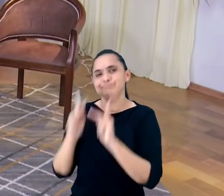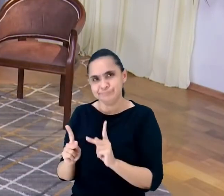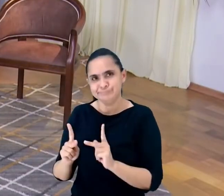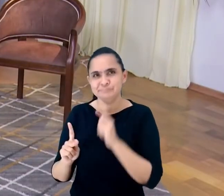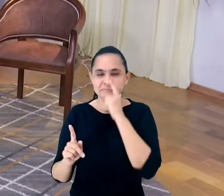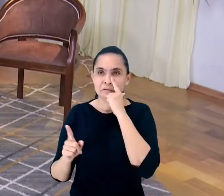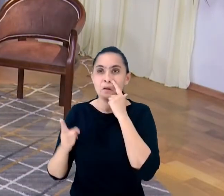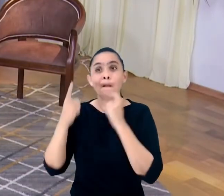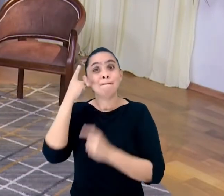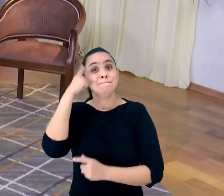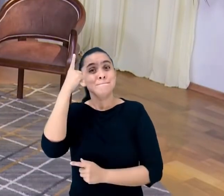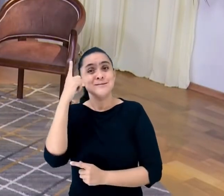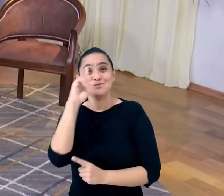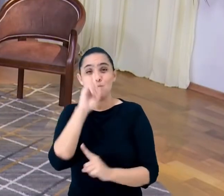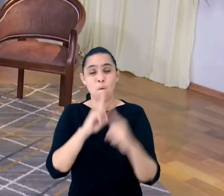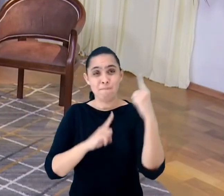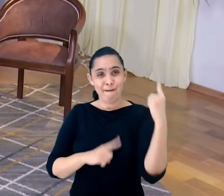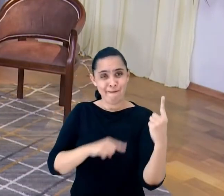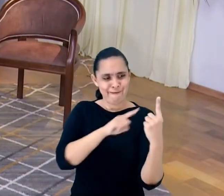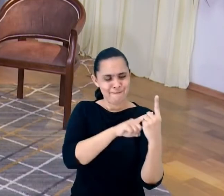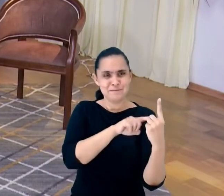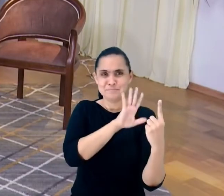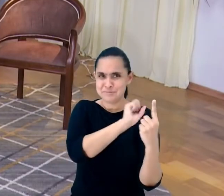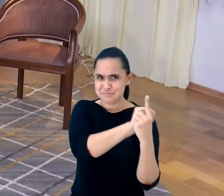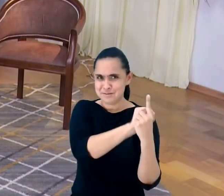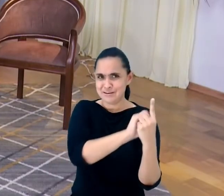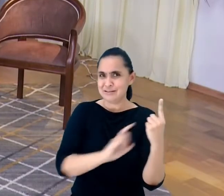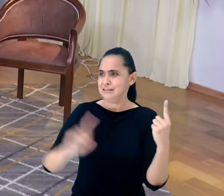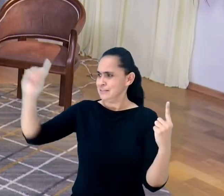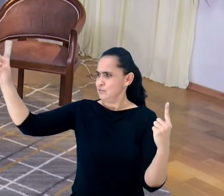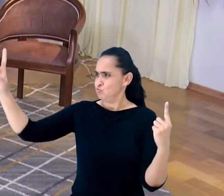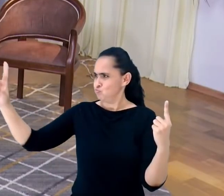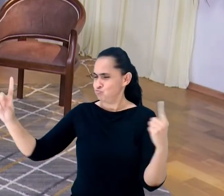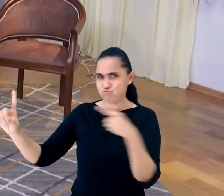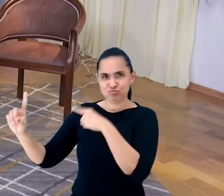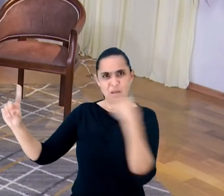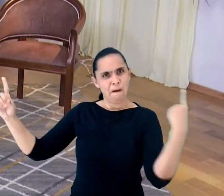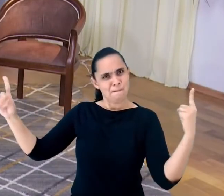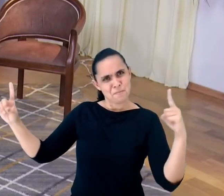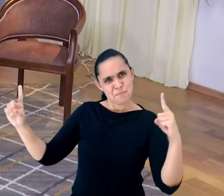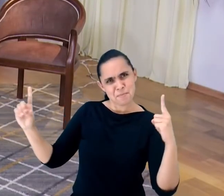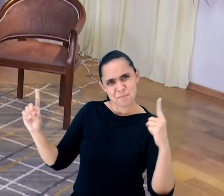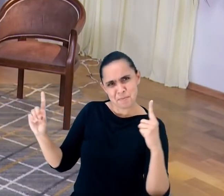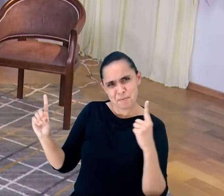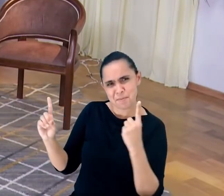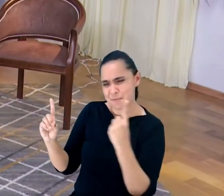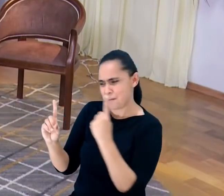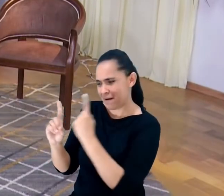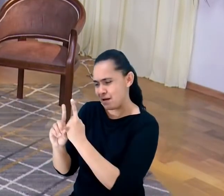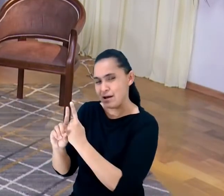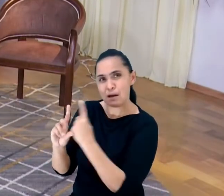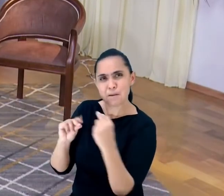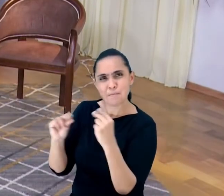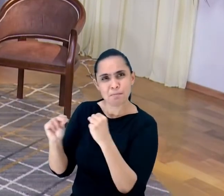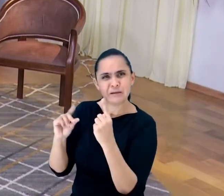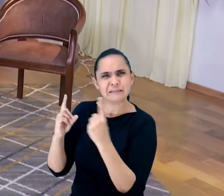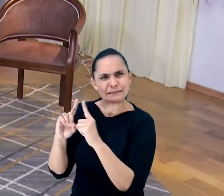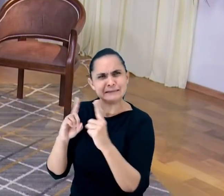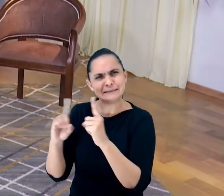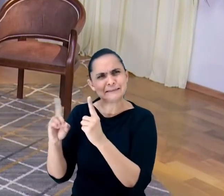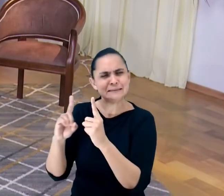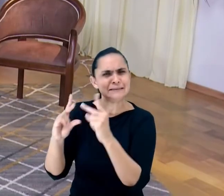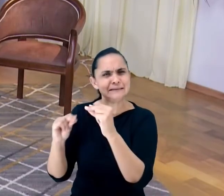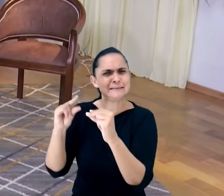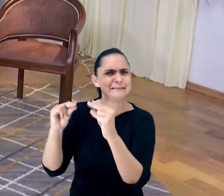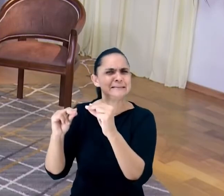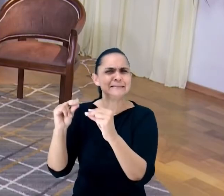e um deles identifica que alguém está chegando, e ele vai até essa pessoa, e ali, chegando ao seu encontro, eles percorrem juntos um trajeto em que